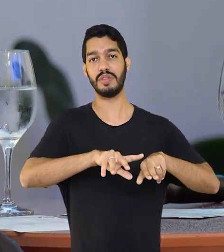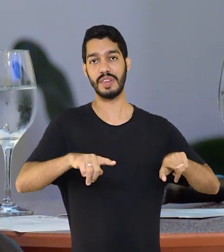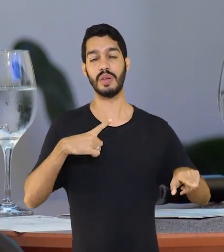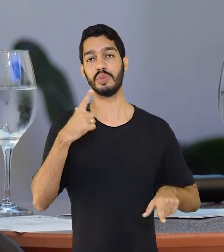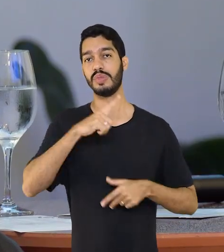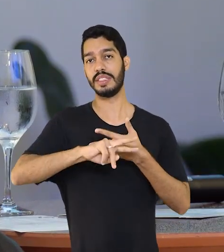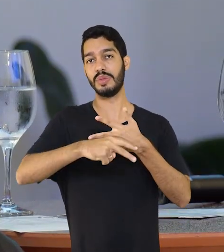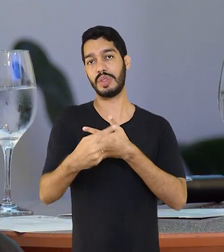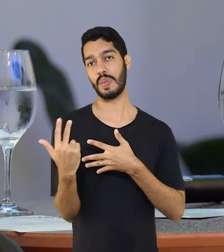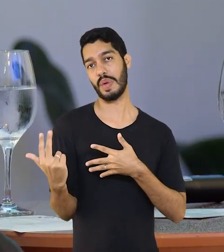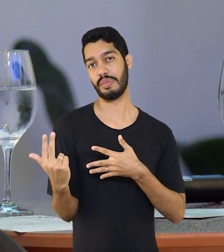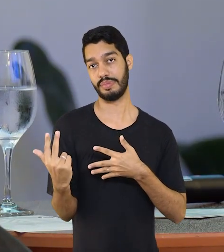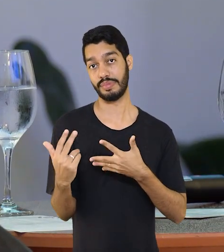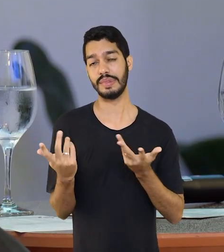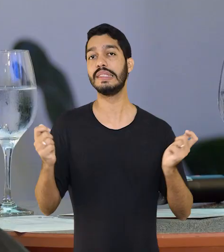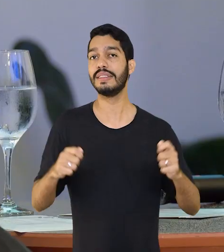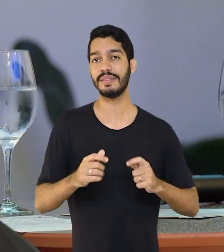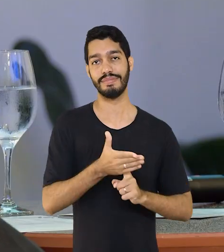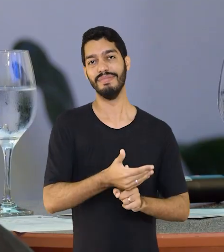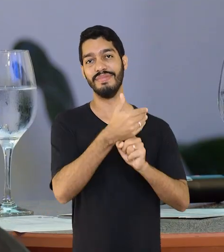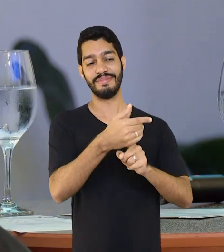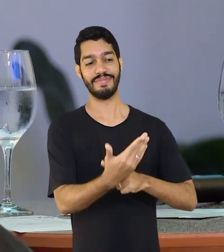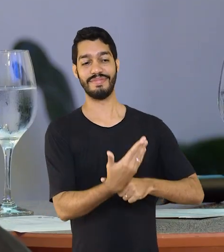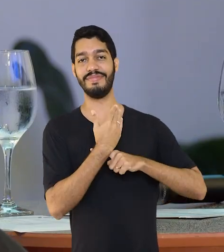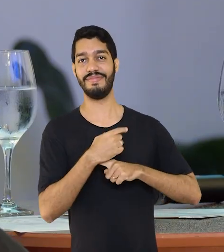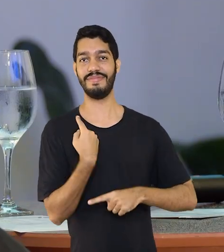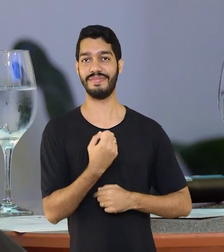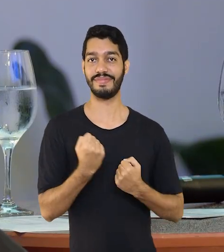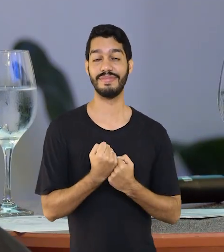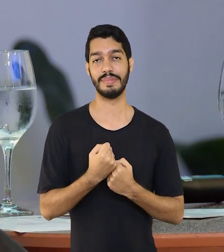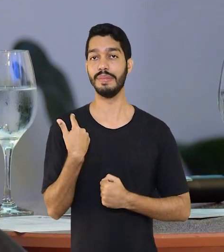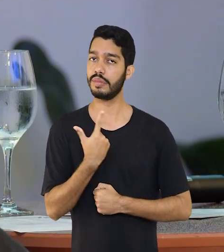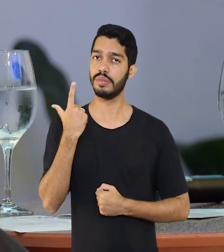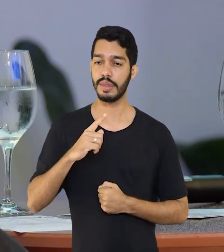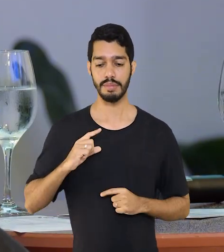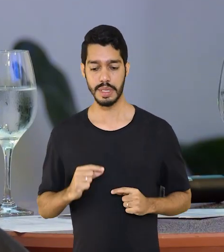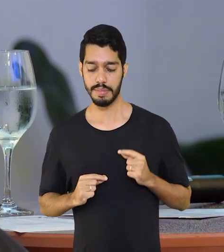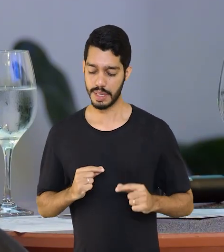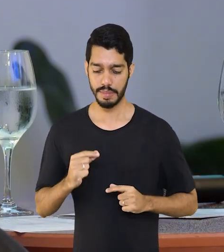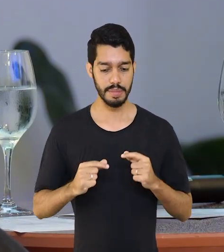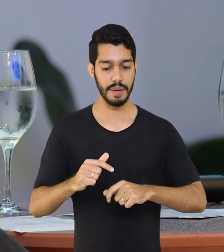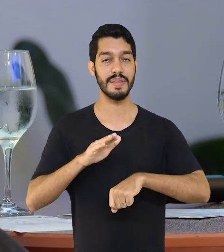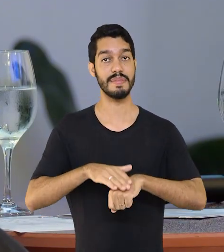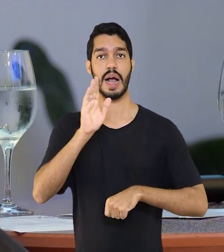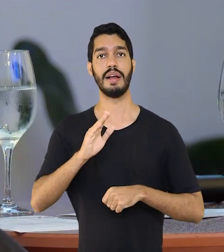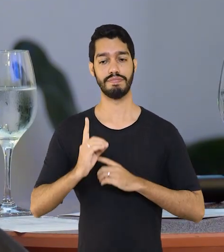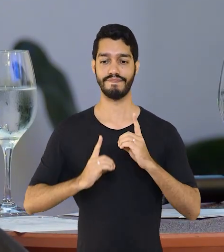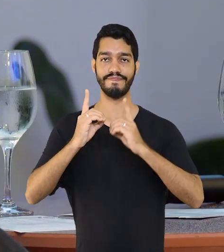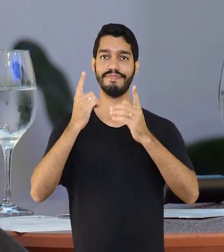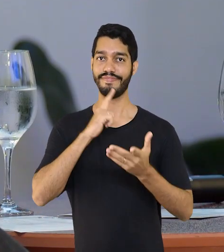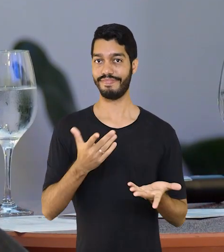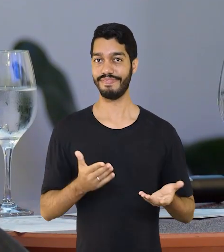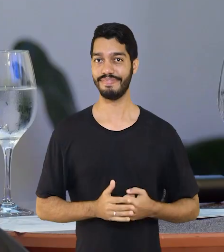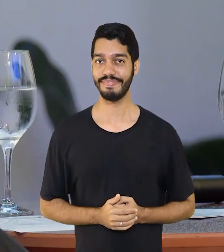também é possível por conta da tecnologia que a gente começa a cada vez, né, a gente está se desenvolvendo bastante.